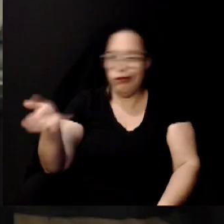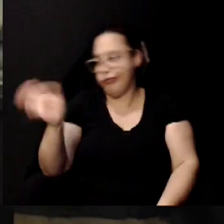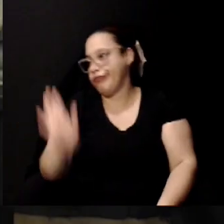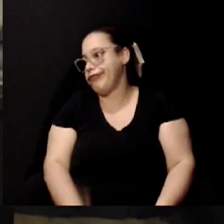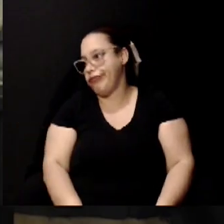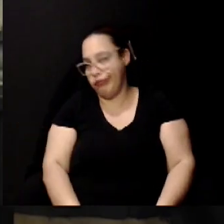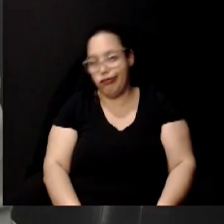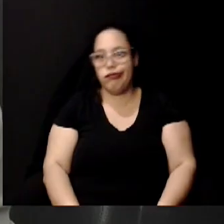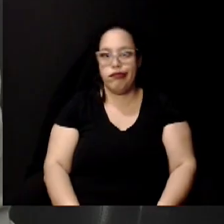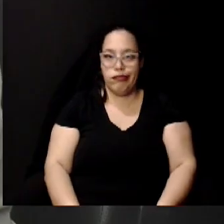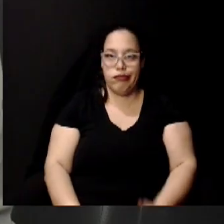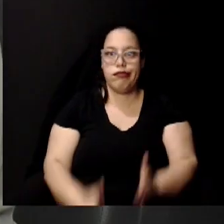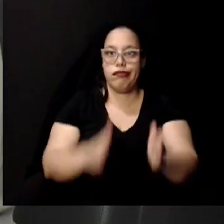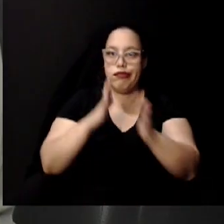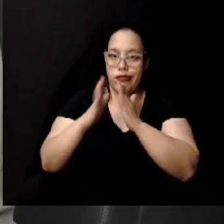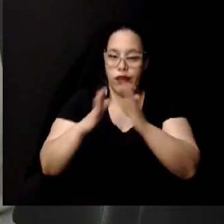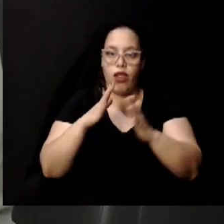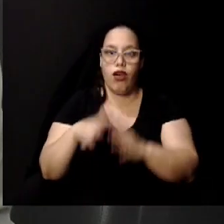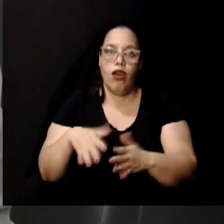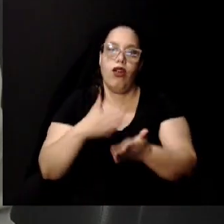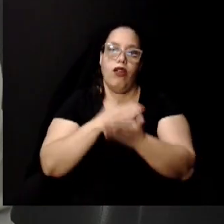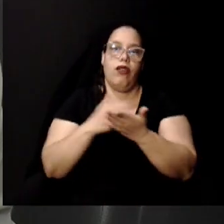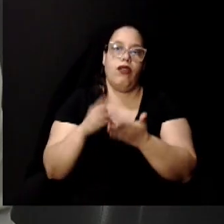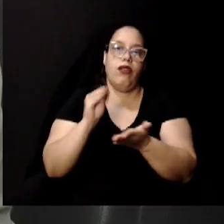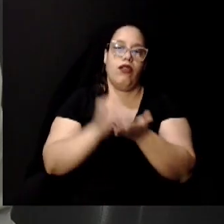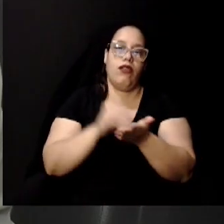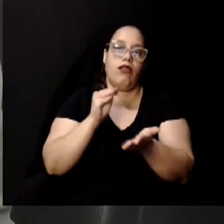da seca, começa, né? Falta de leito